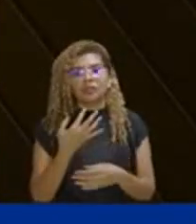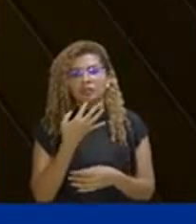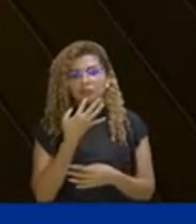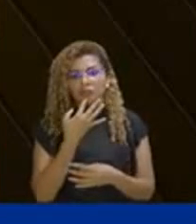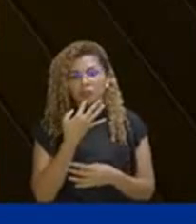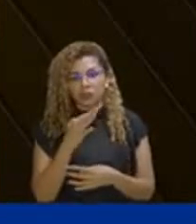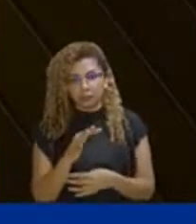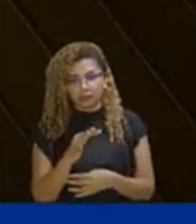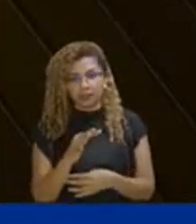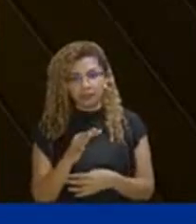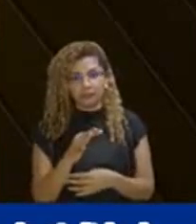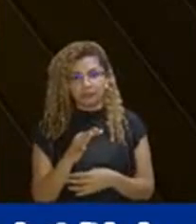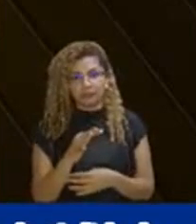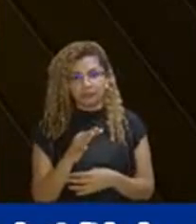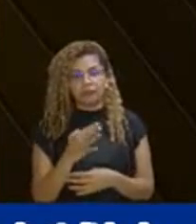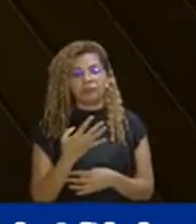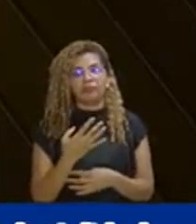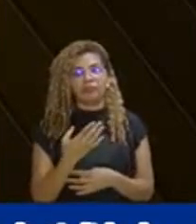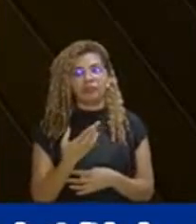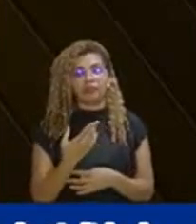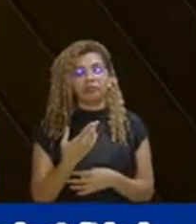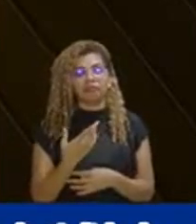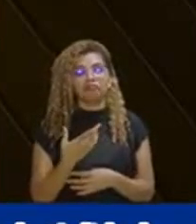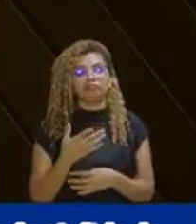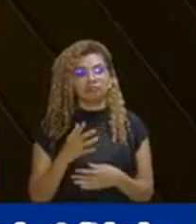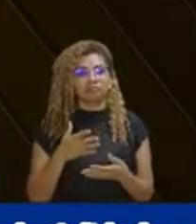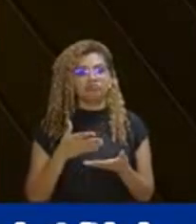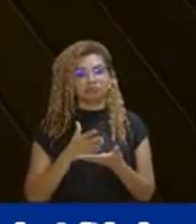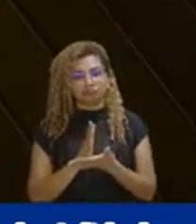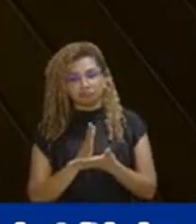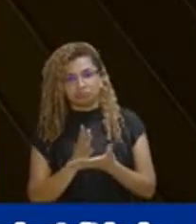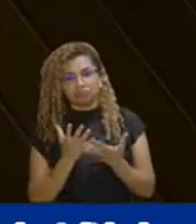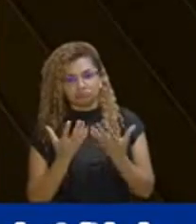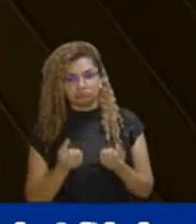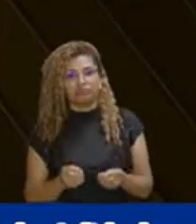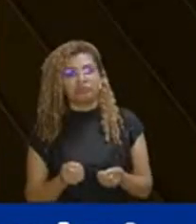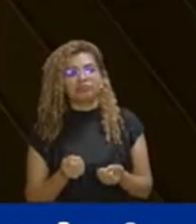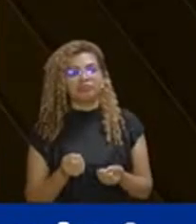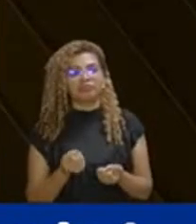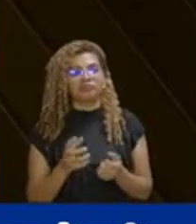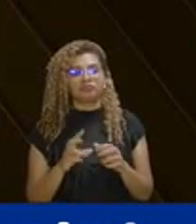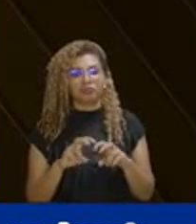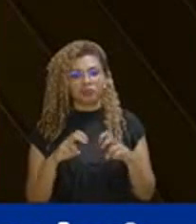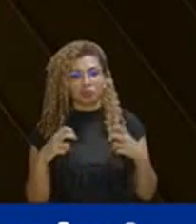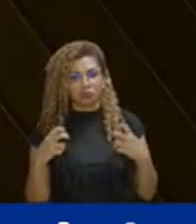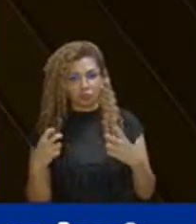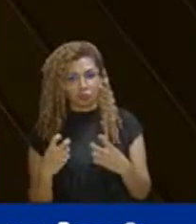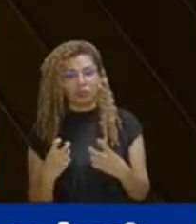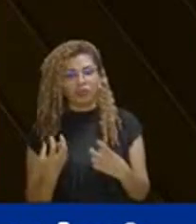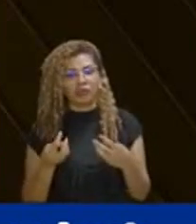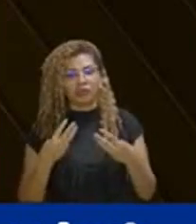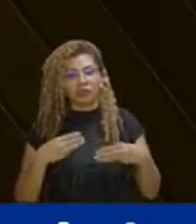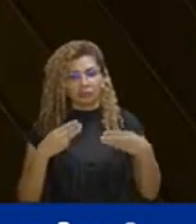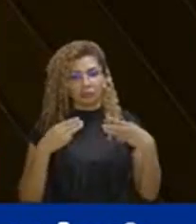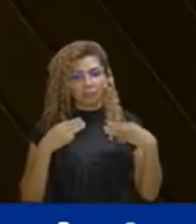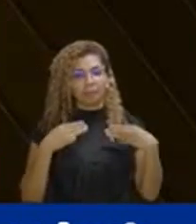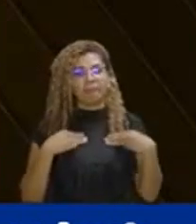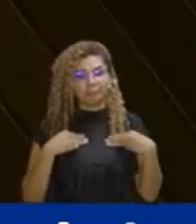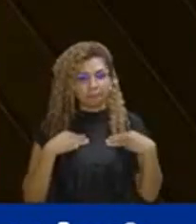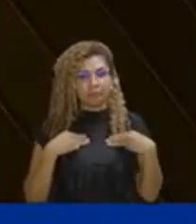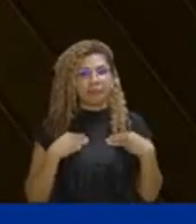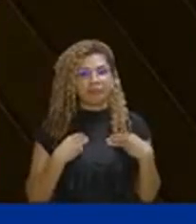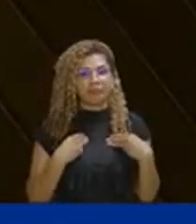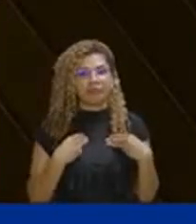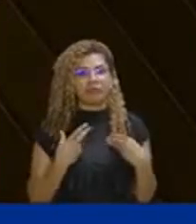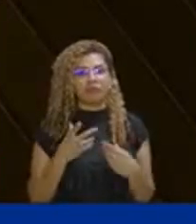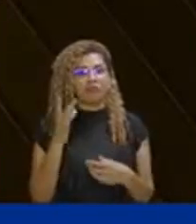recurso que cita o precedente, assim, em respeito ao princípio da colegialidade, em prestígio à decisão de mérito e por estarem presentes os